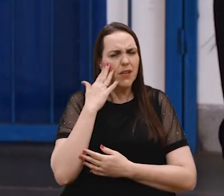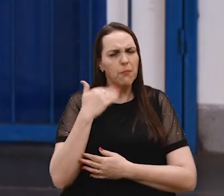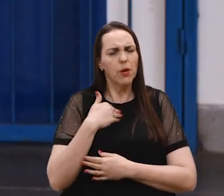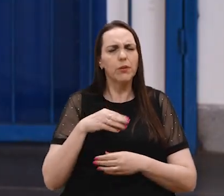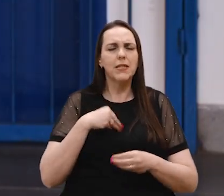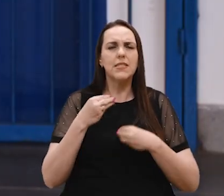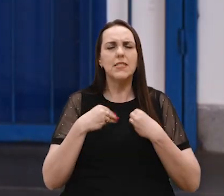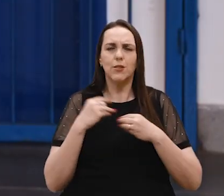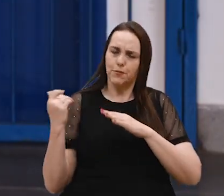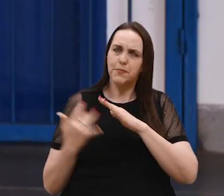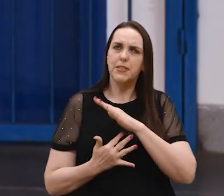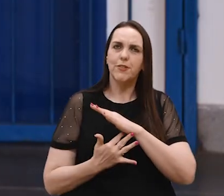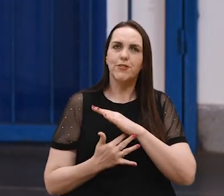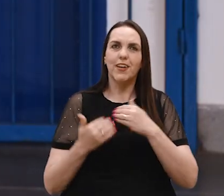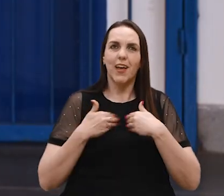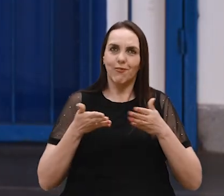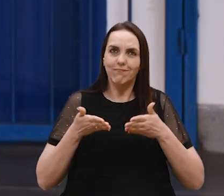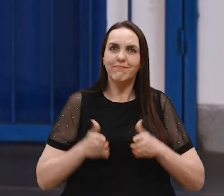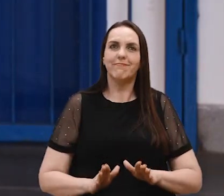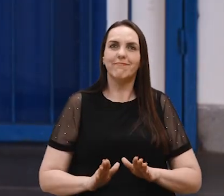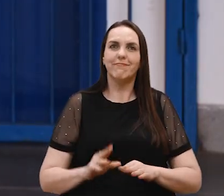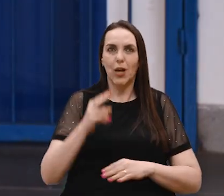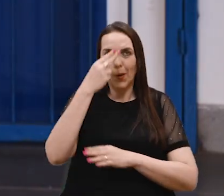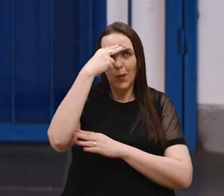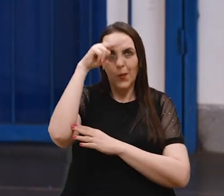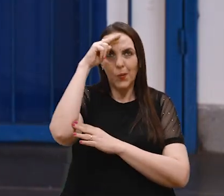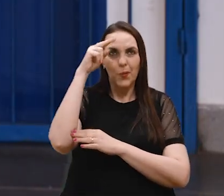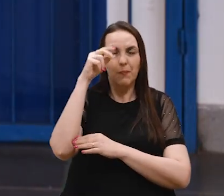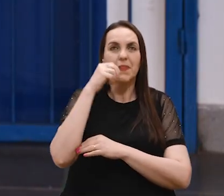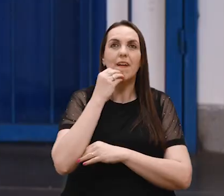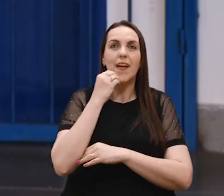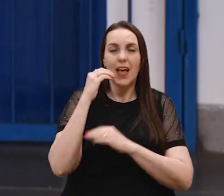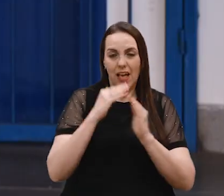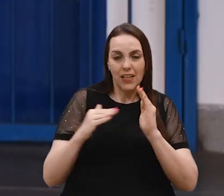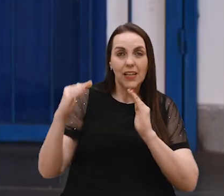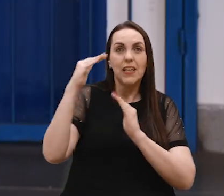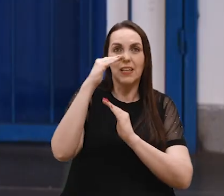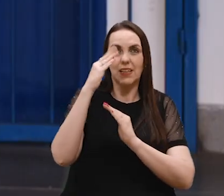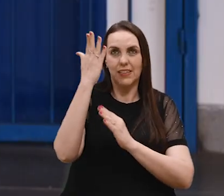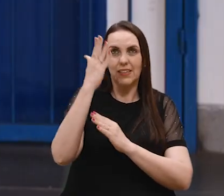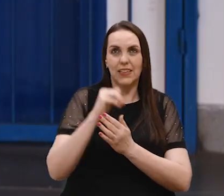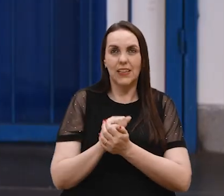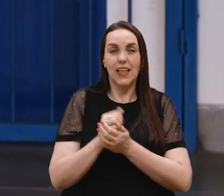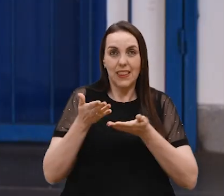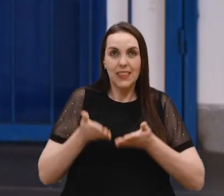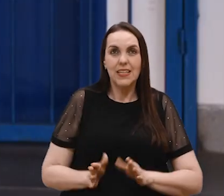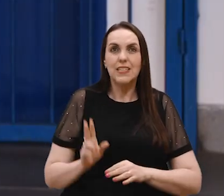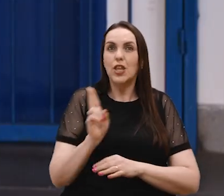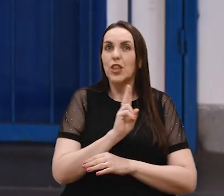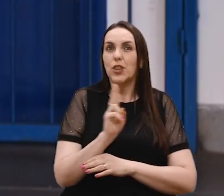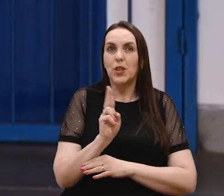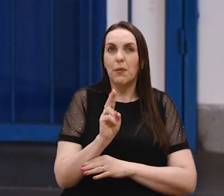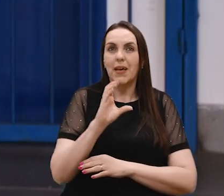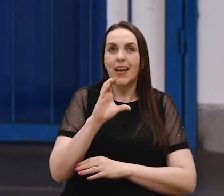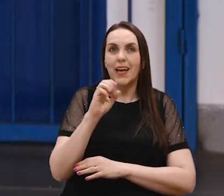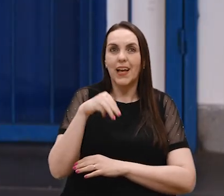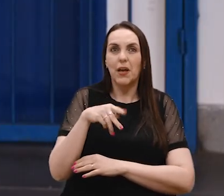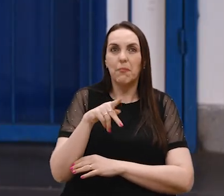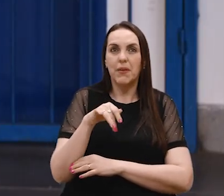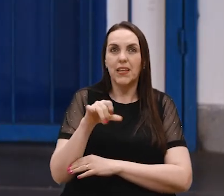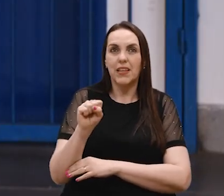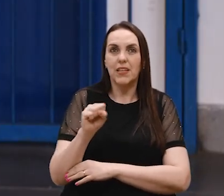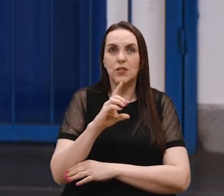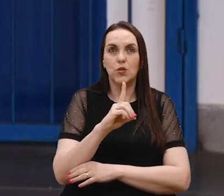sinto migrante, né? Eu sou natural do Alto Uruguai Gaúcho, porque né, eu sou nascida numa cidade chamada Campinas do